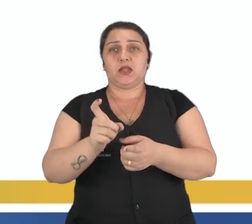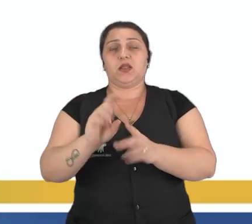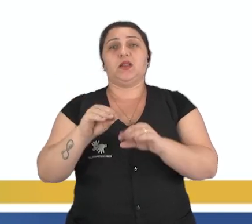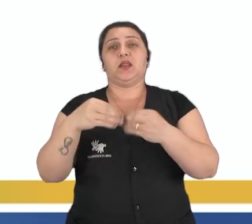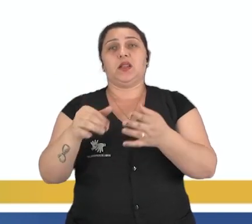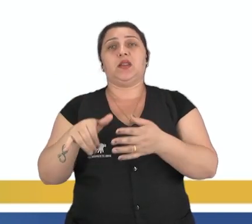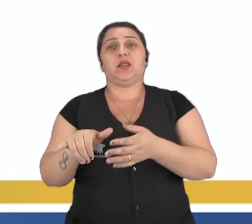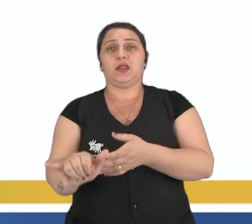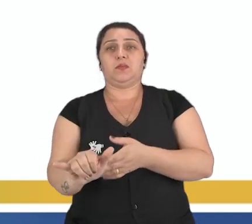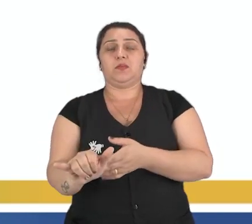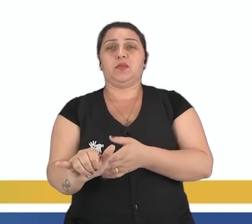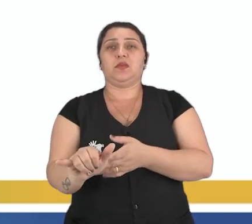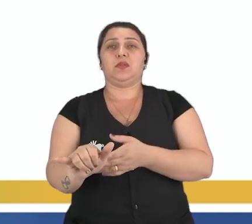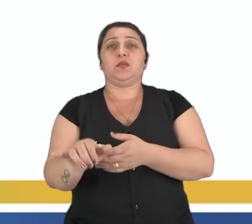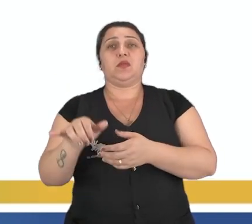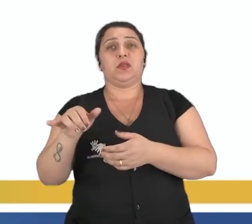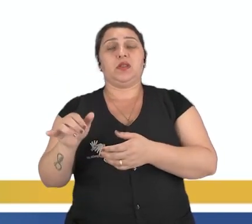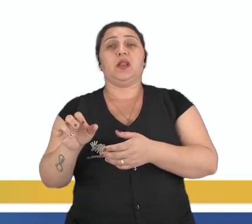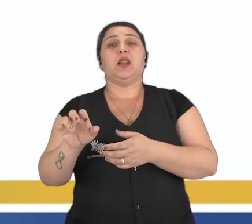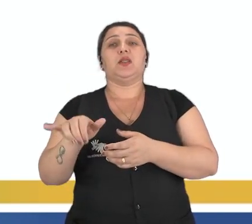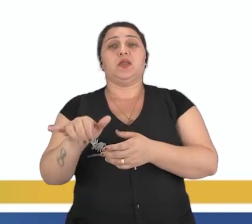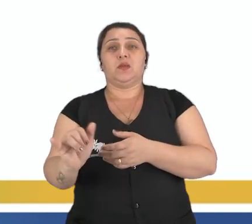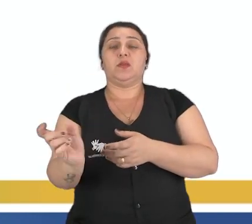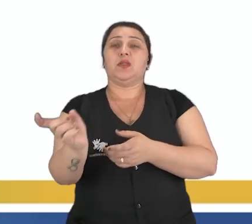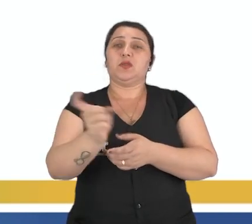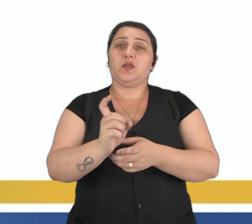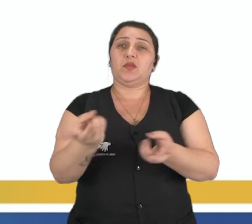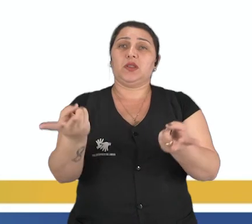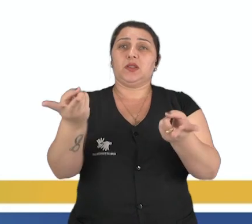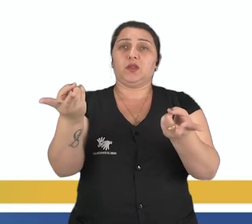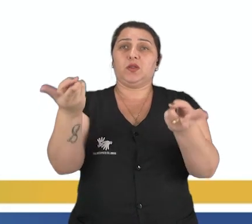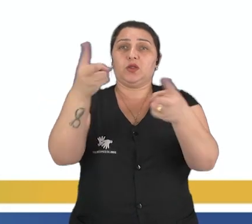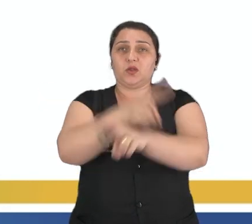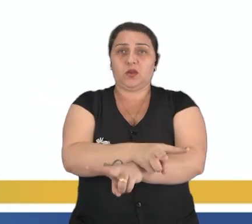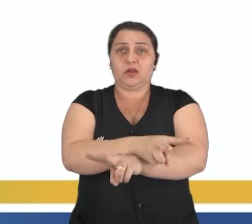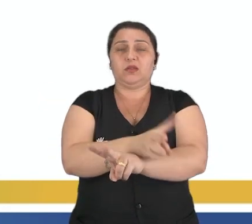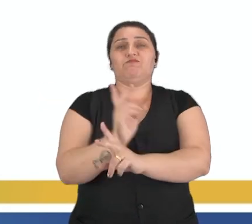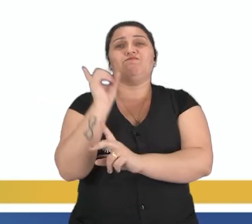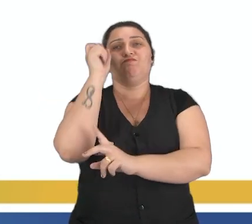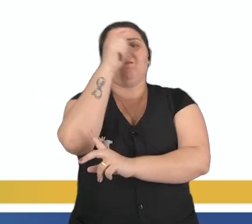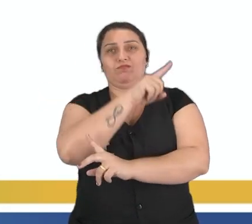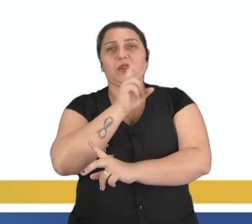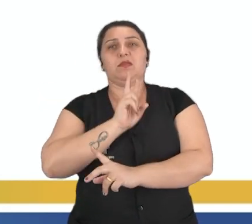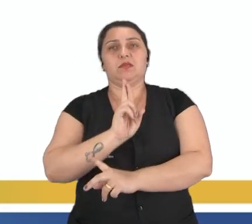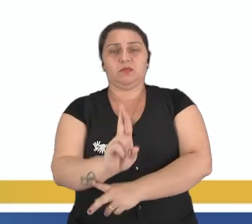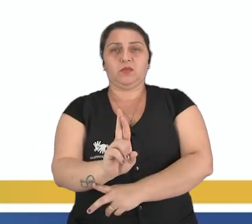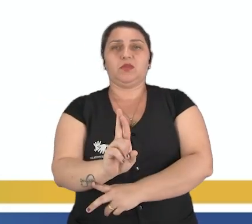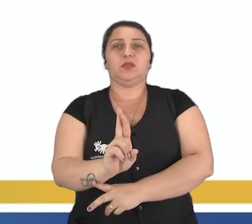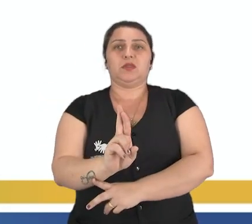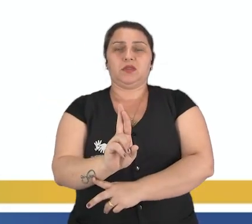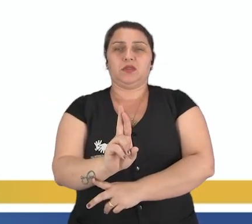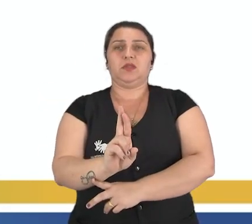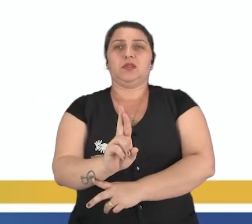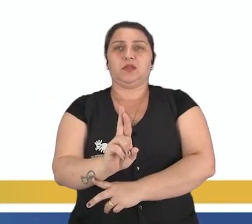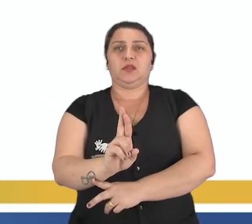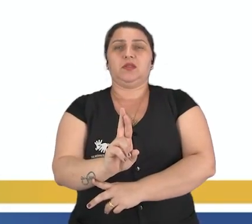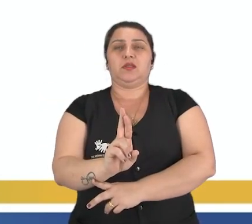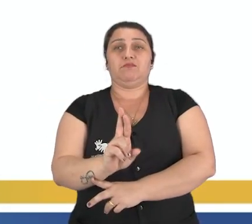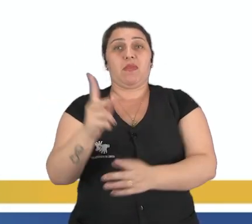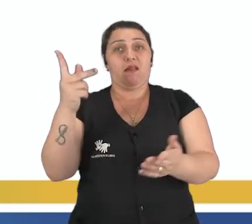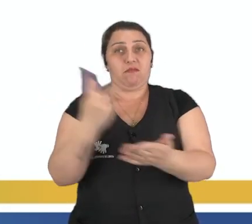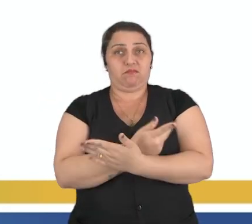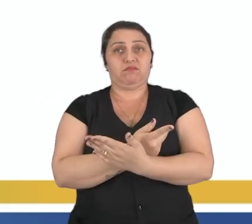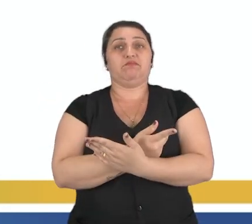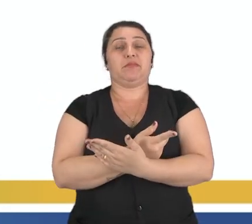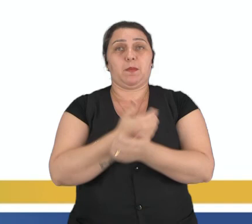de y. E o valor que era de y, você dá o valor de x. Você troca, isso pode comprometer a tua solução até resultando em uma solução